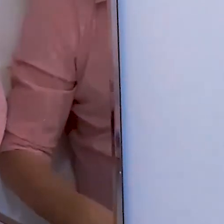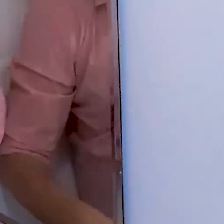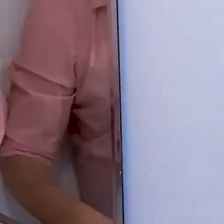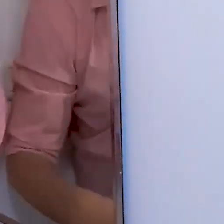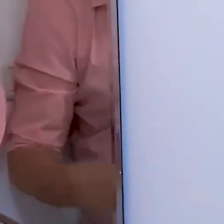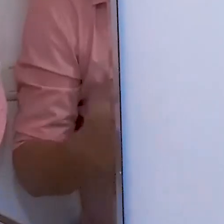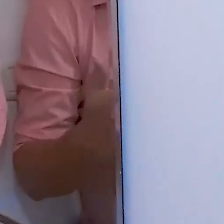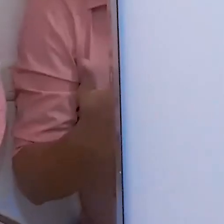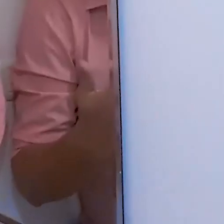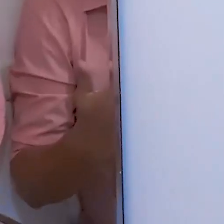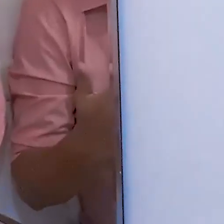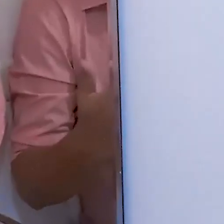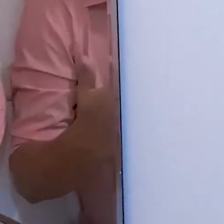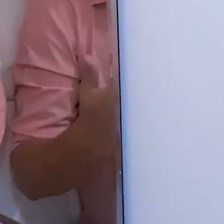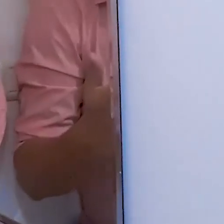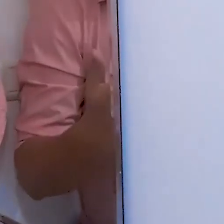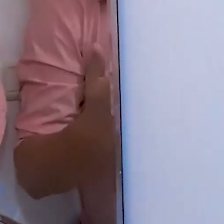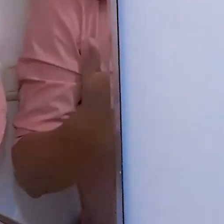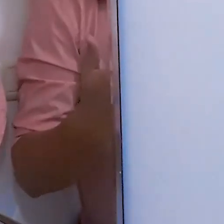Ora,